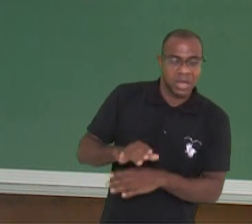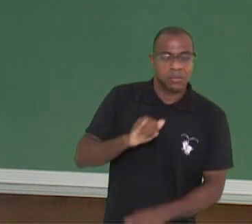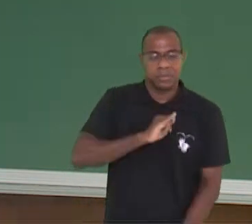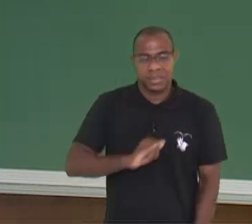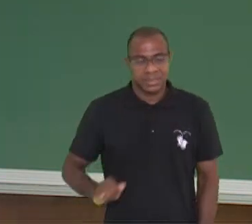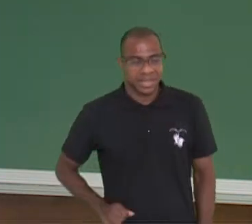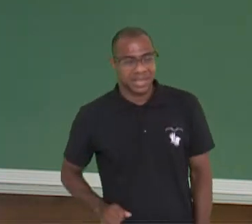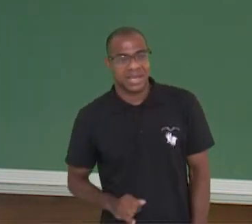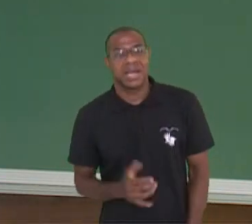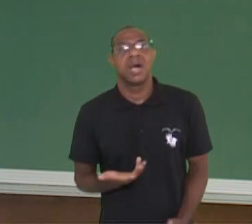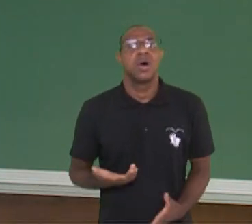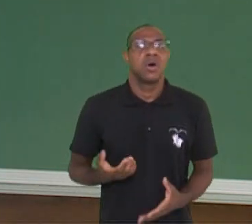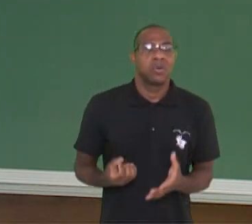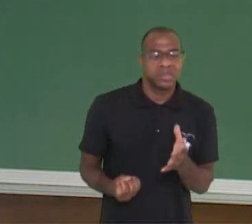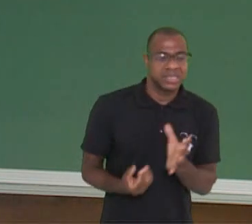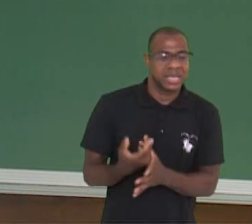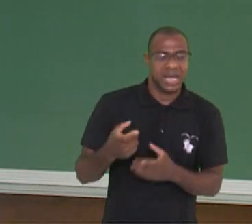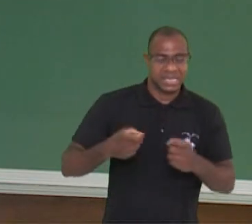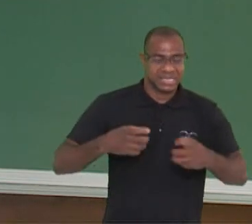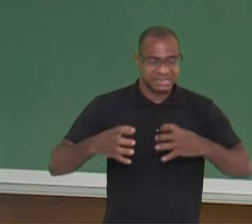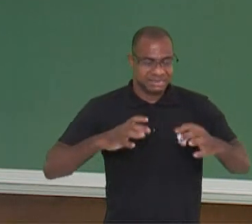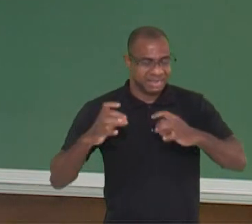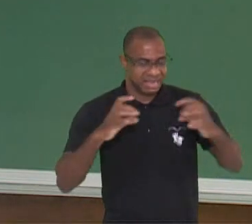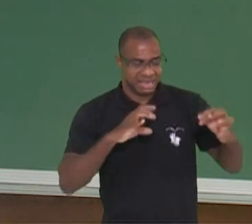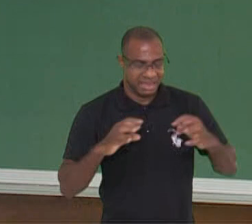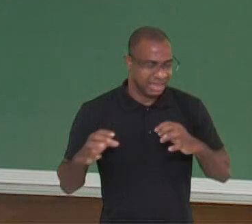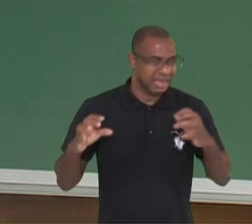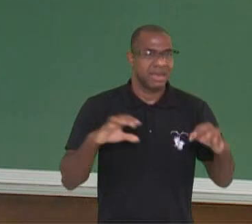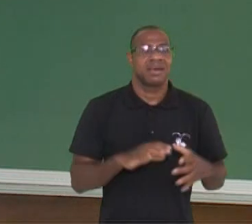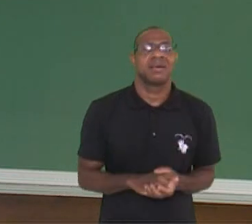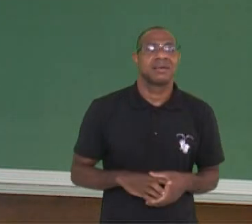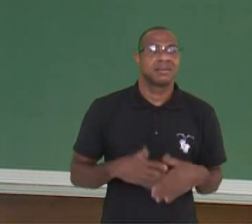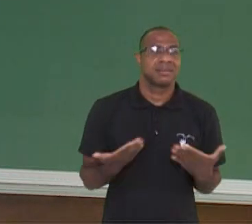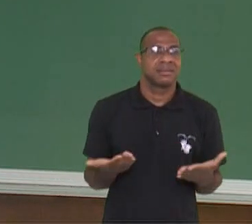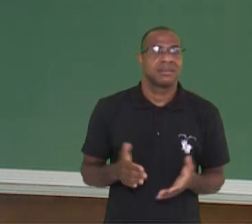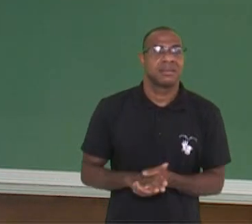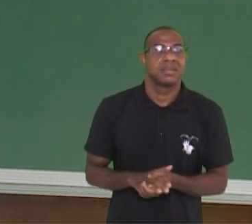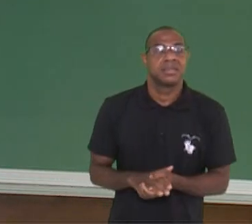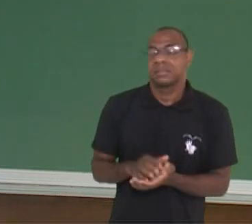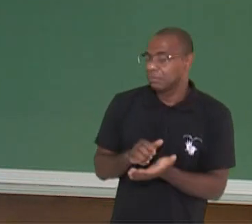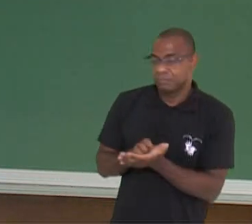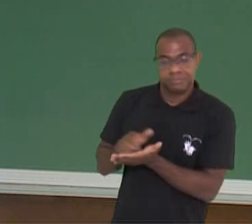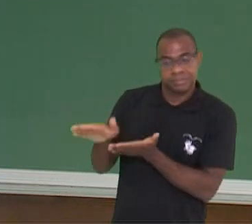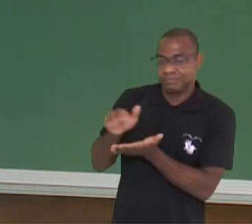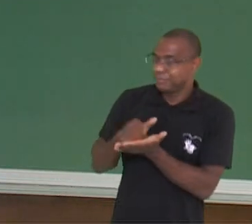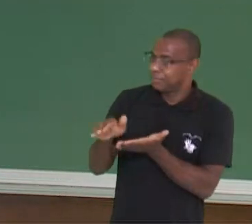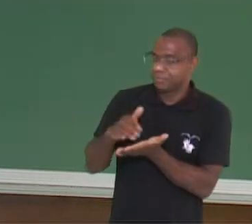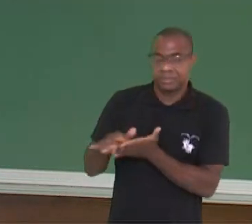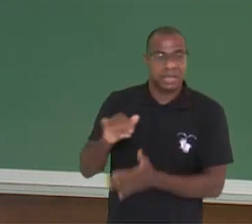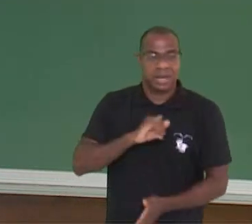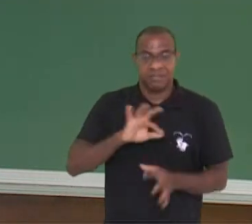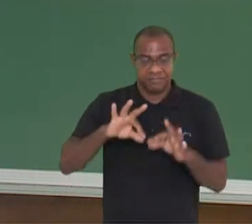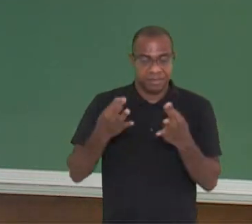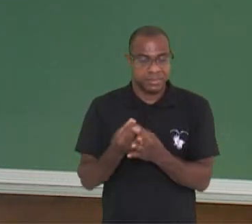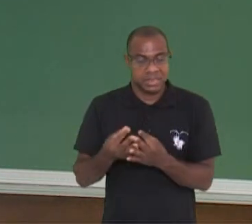guerra civil ou movimentos aí de revolta pedindo a volta do império. Então, expulsou toda a família imperial do